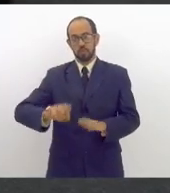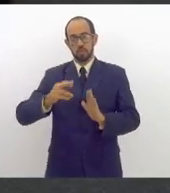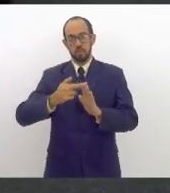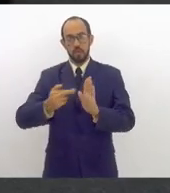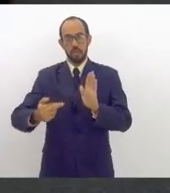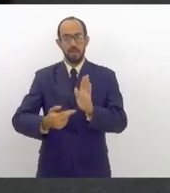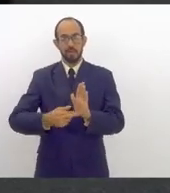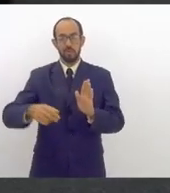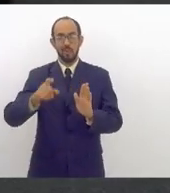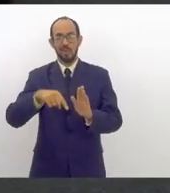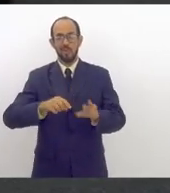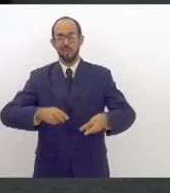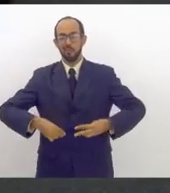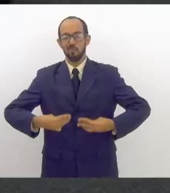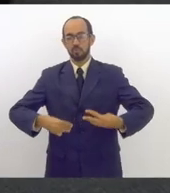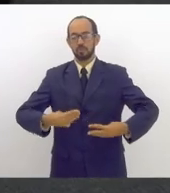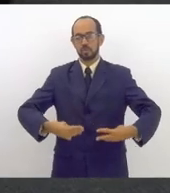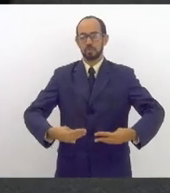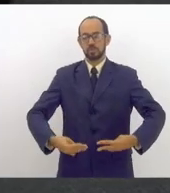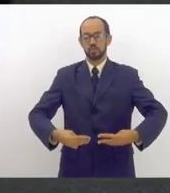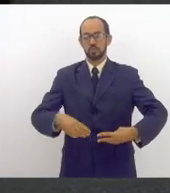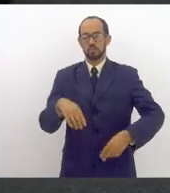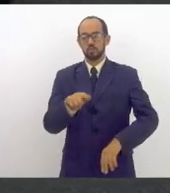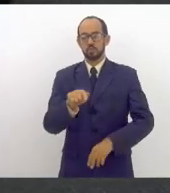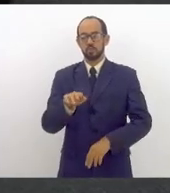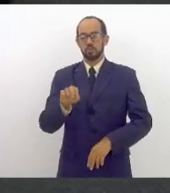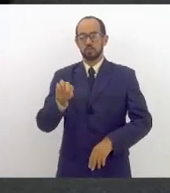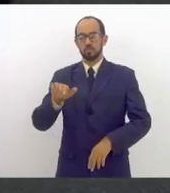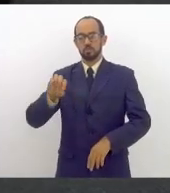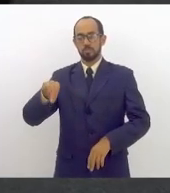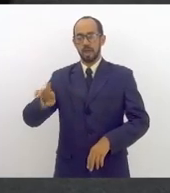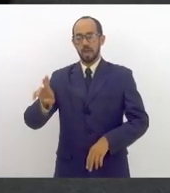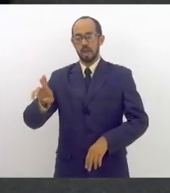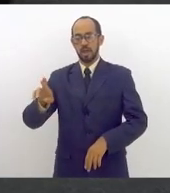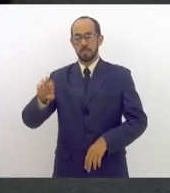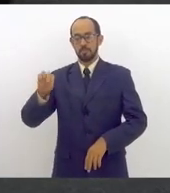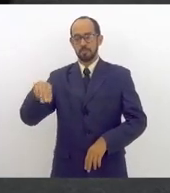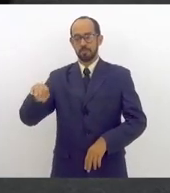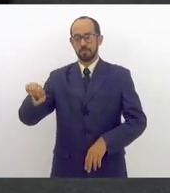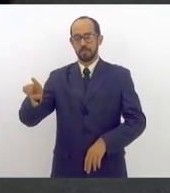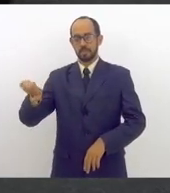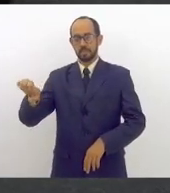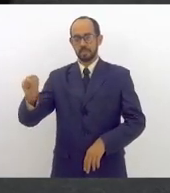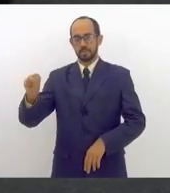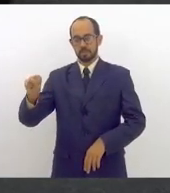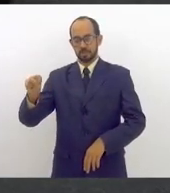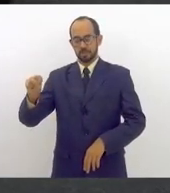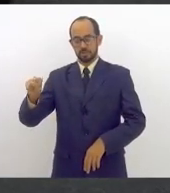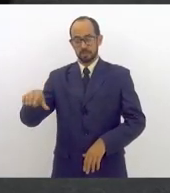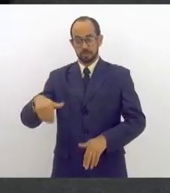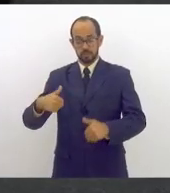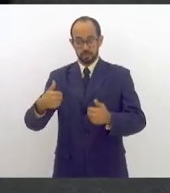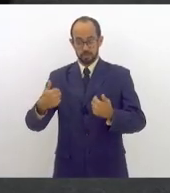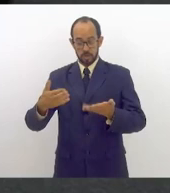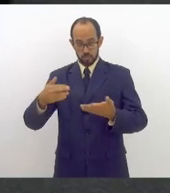é o ministro Gilmar Mendes. Então, senhor presidente,